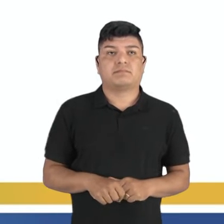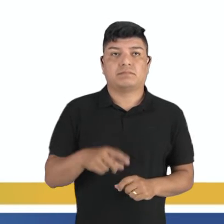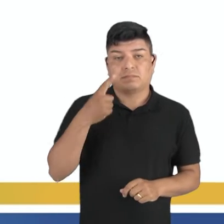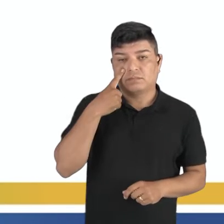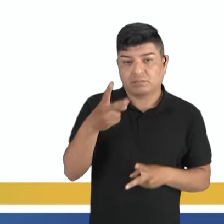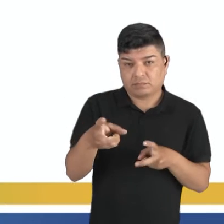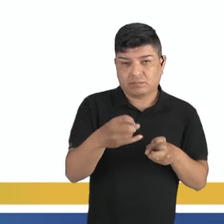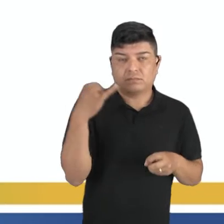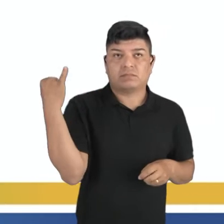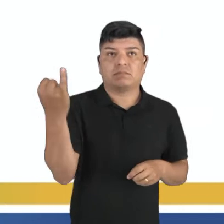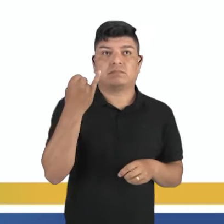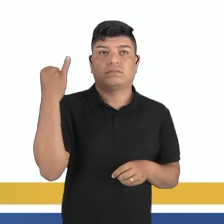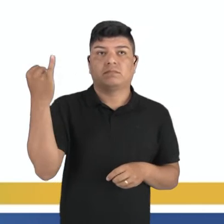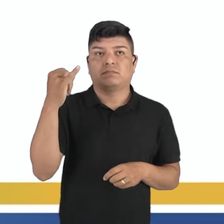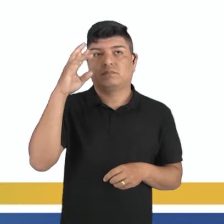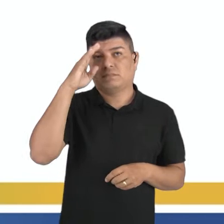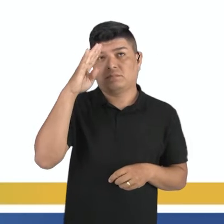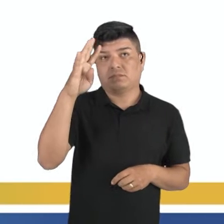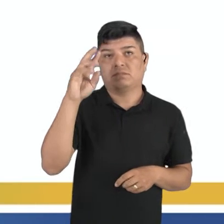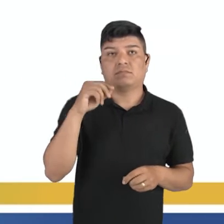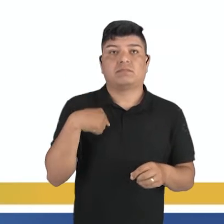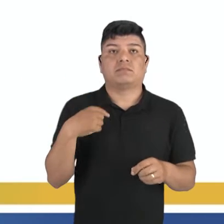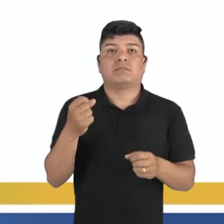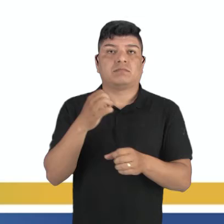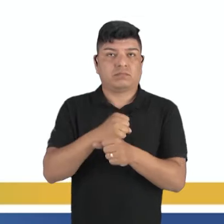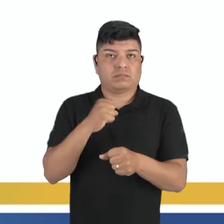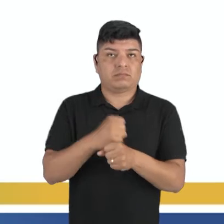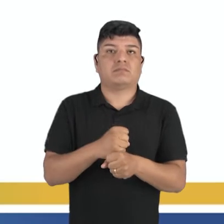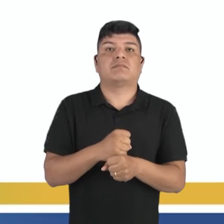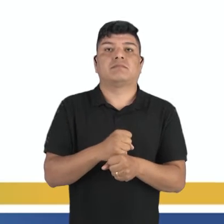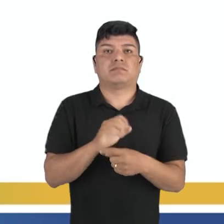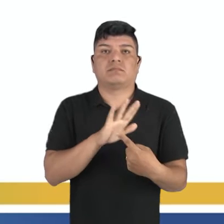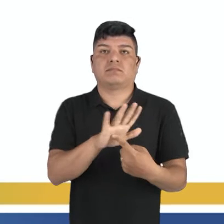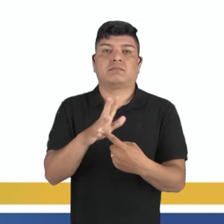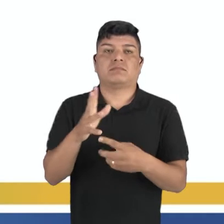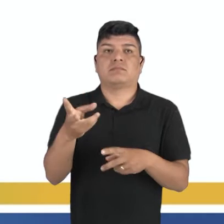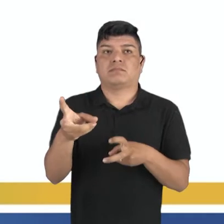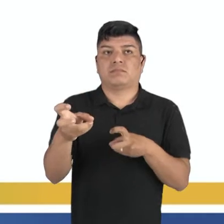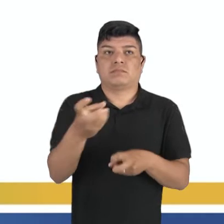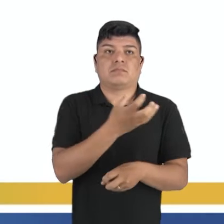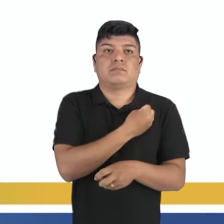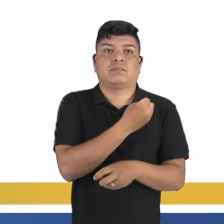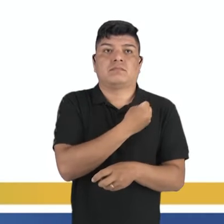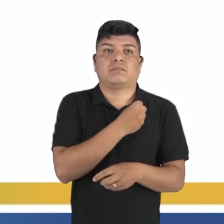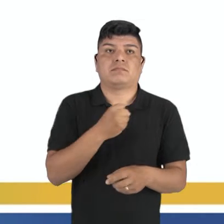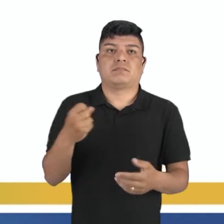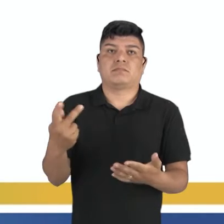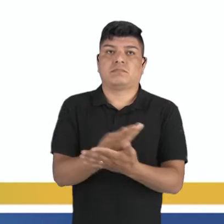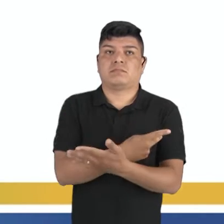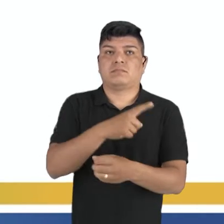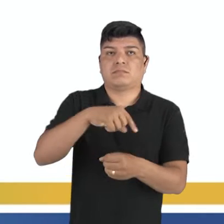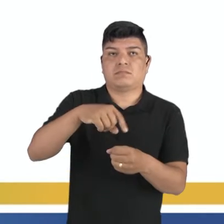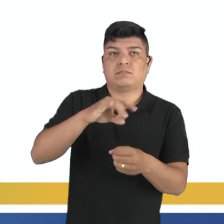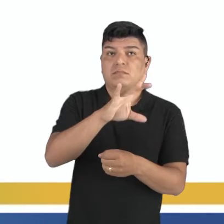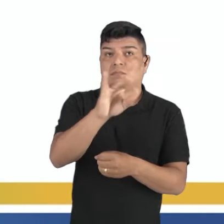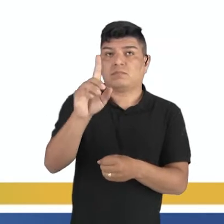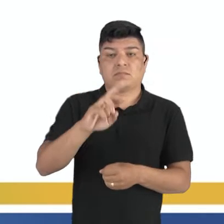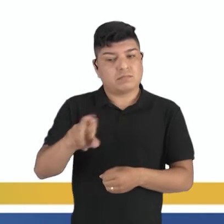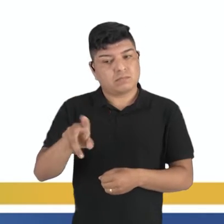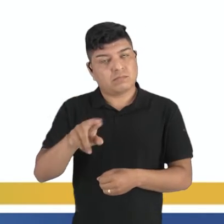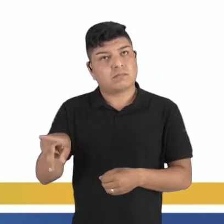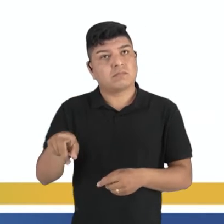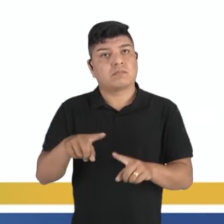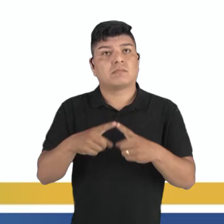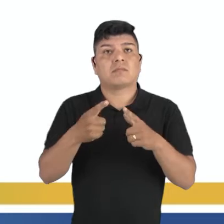Então, percebam que é importante nós refletirmos sobre a média calculada, né? Perceba que ela não reflete o número de casos em cada município,